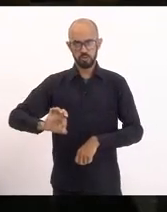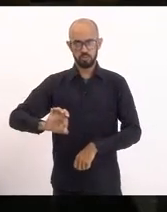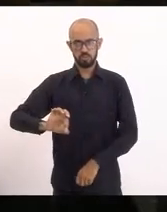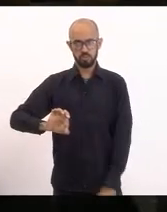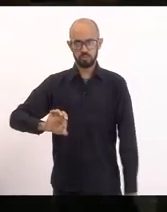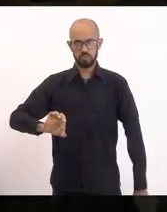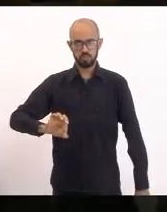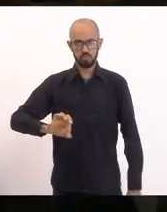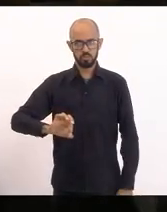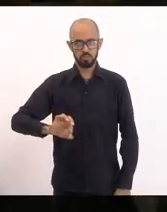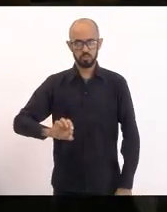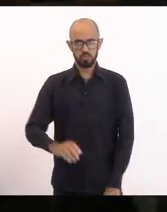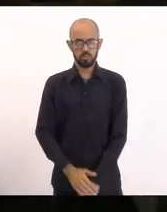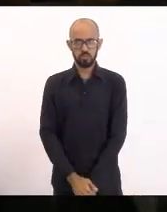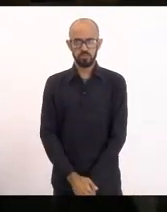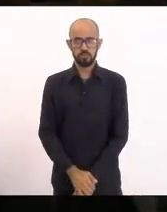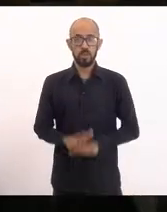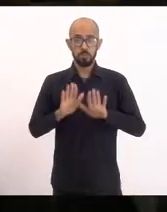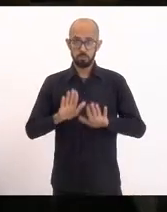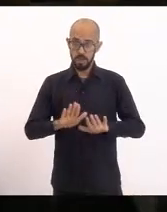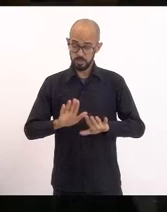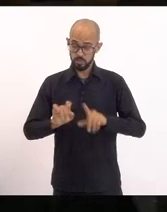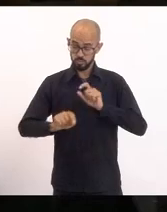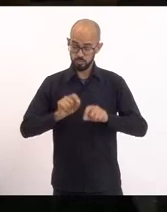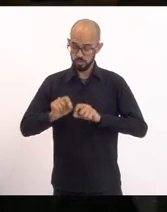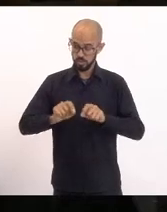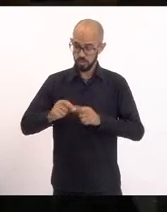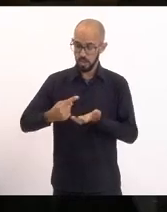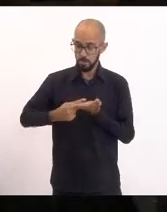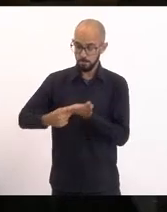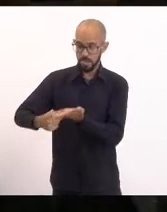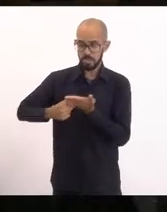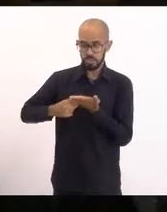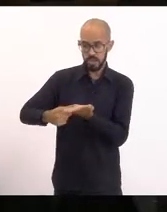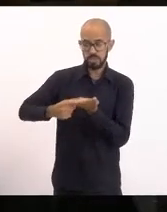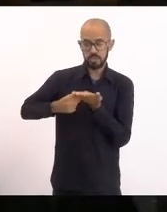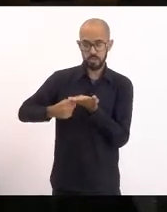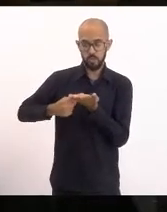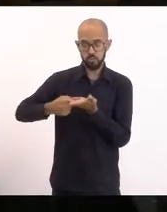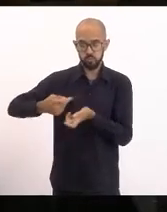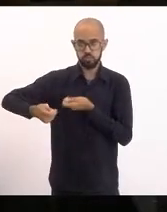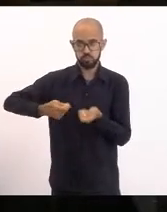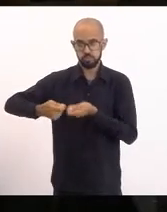190%. Mas na mediação de Vossa Excelência,